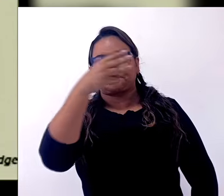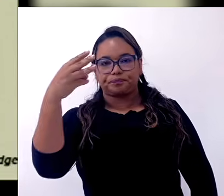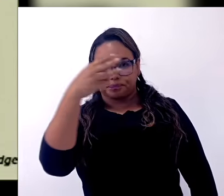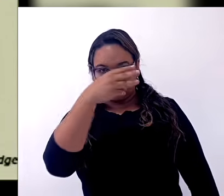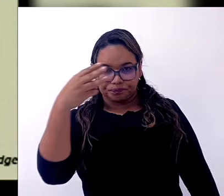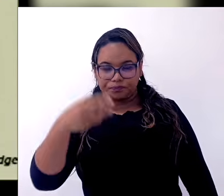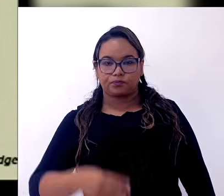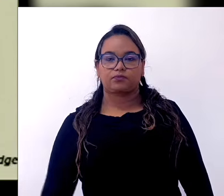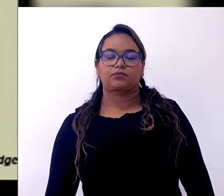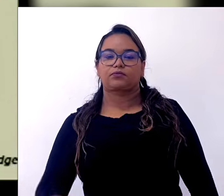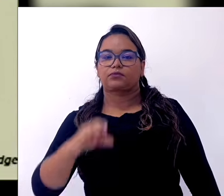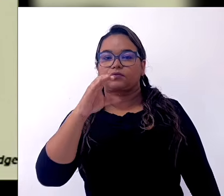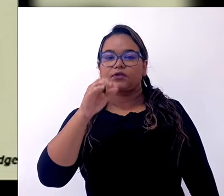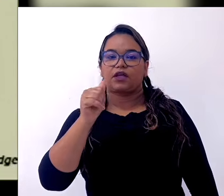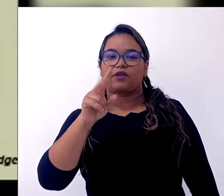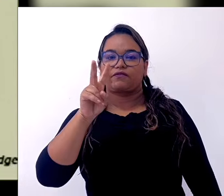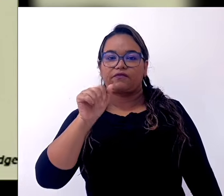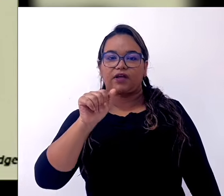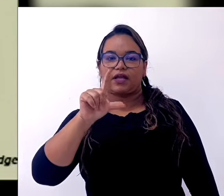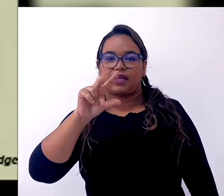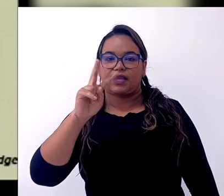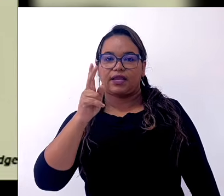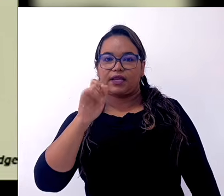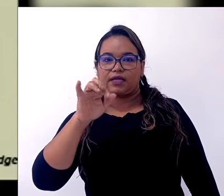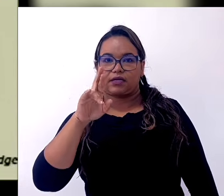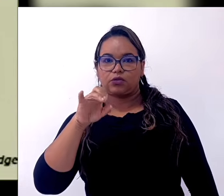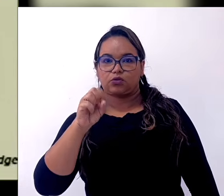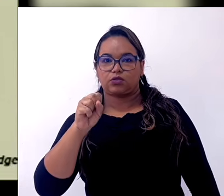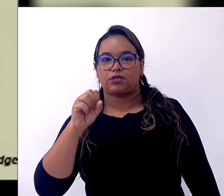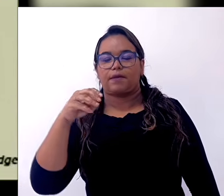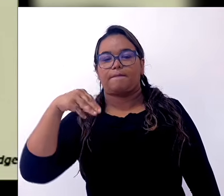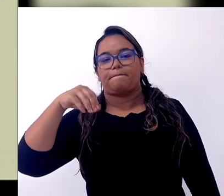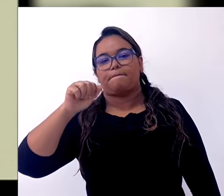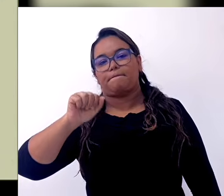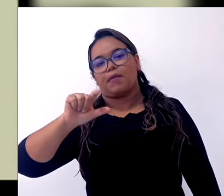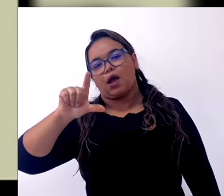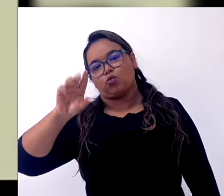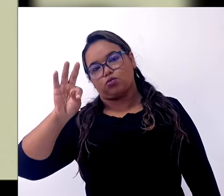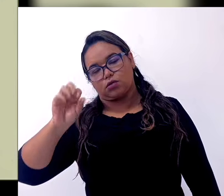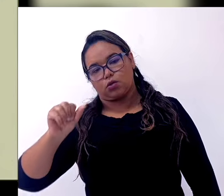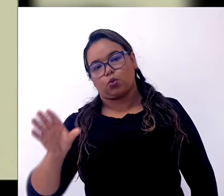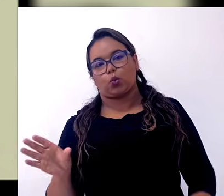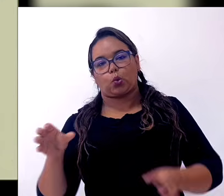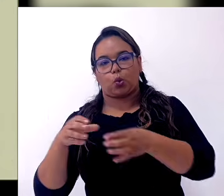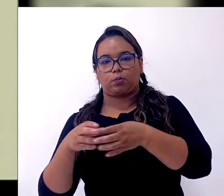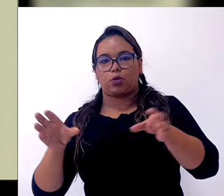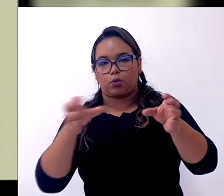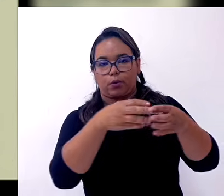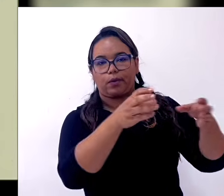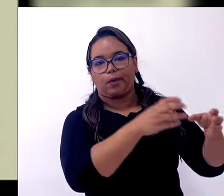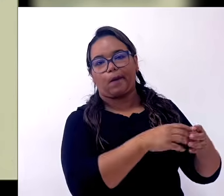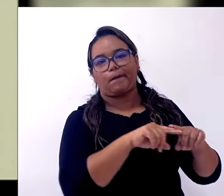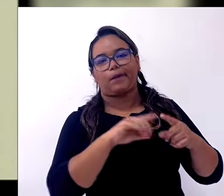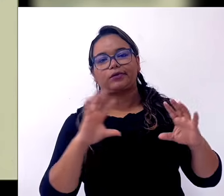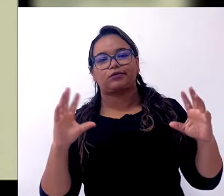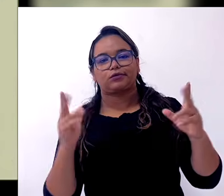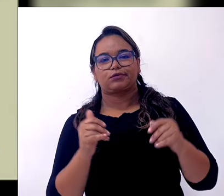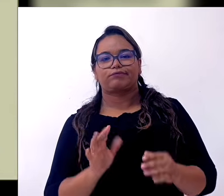estes, Leon Trotsky, Joseph Stalin, Karl Marx, J. Edgar Hoover, todas essas